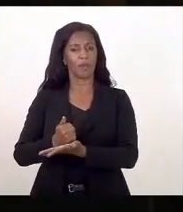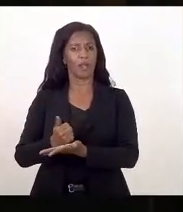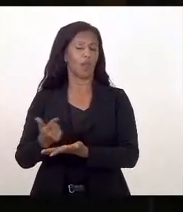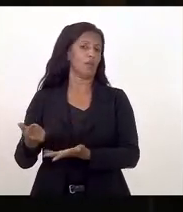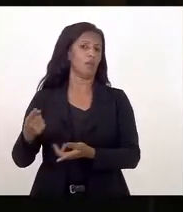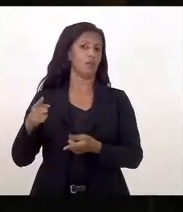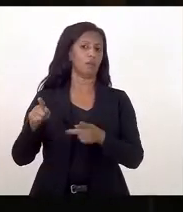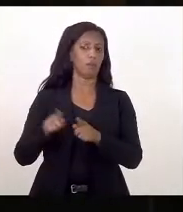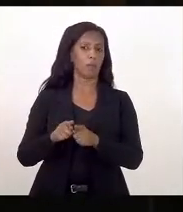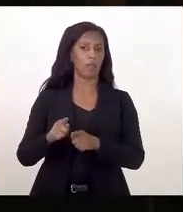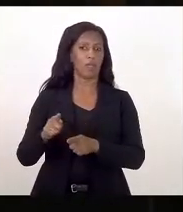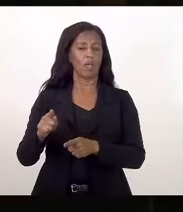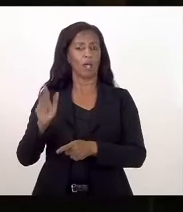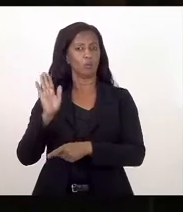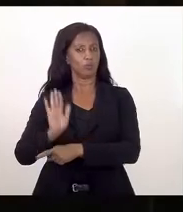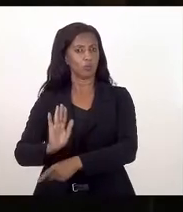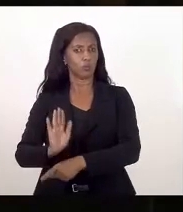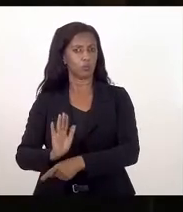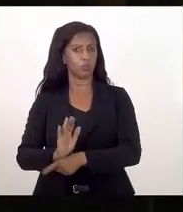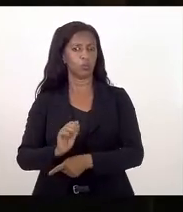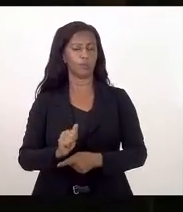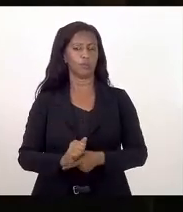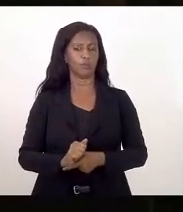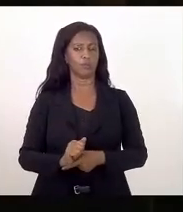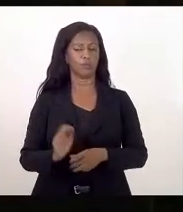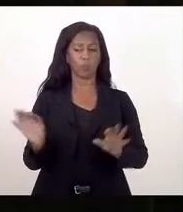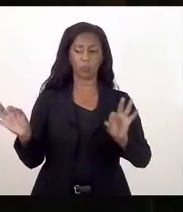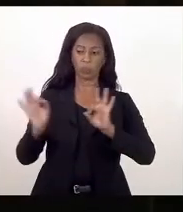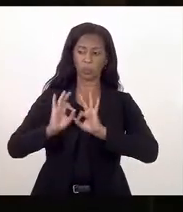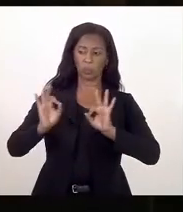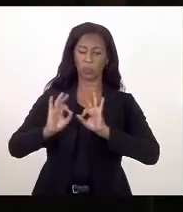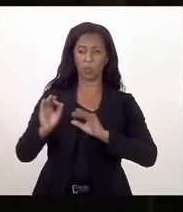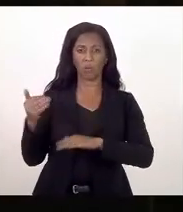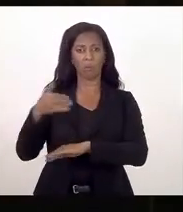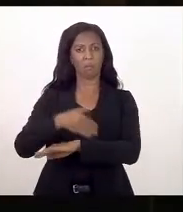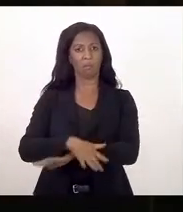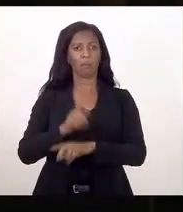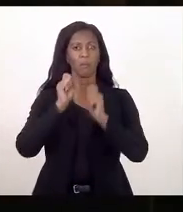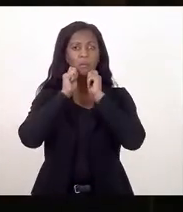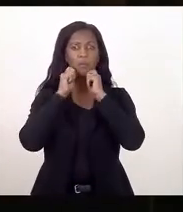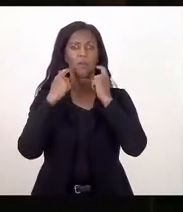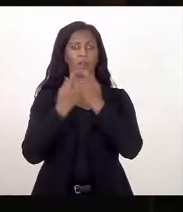majoraram auxílios, sem sequer passar por essa casa.